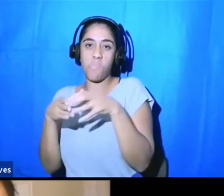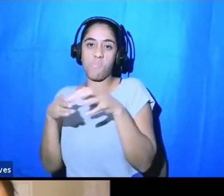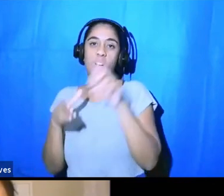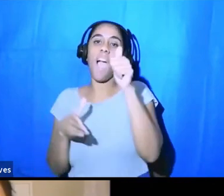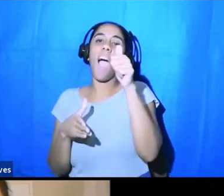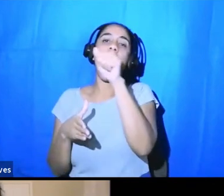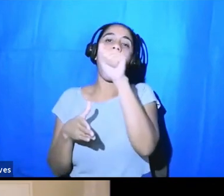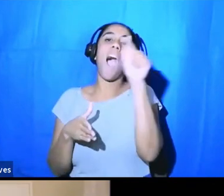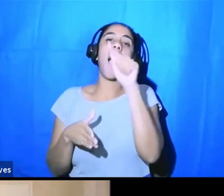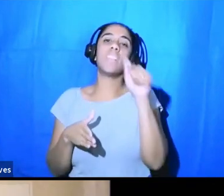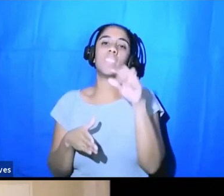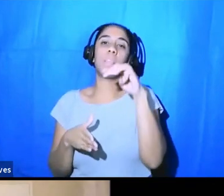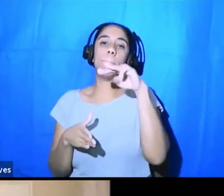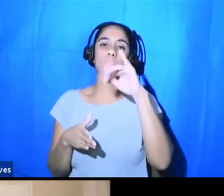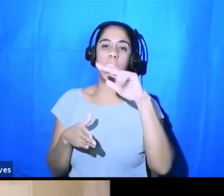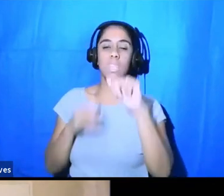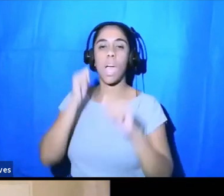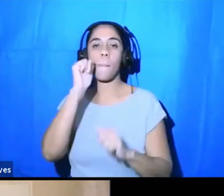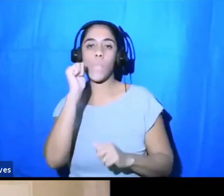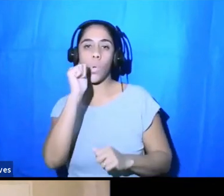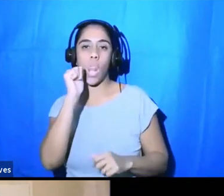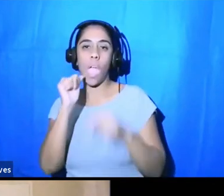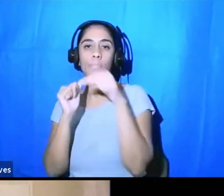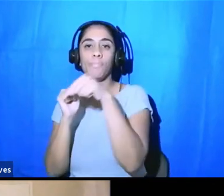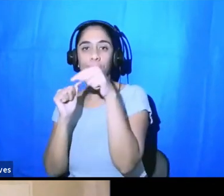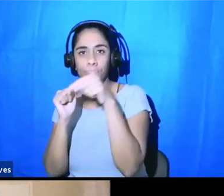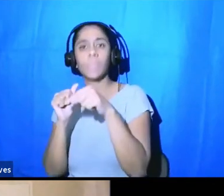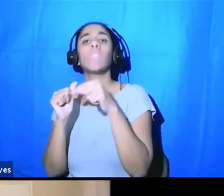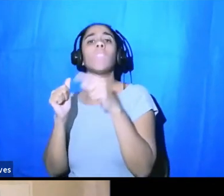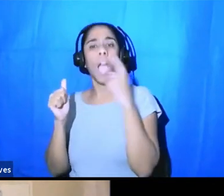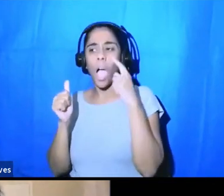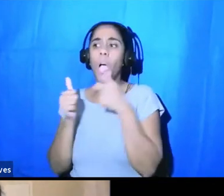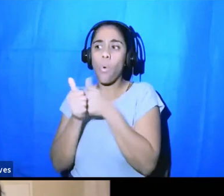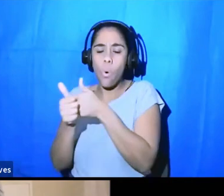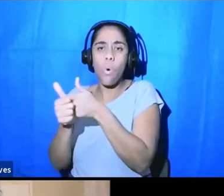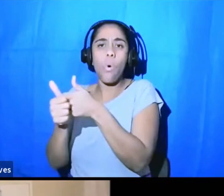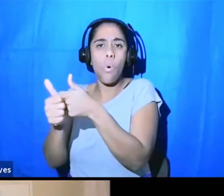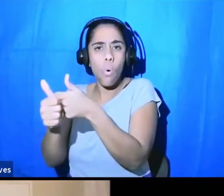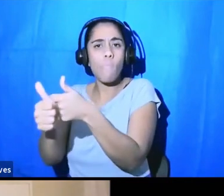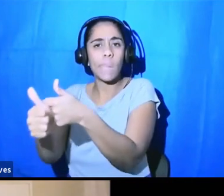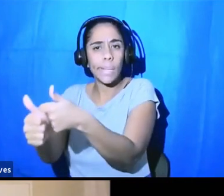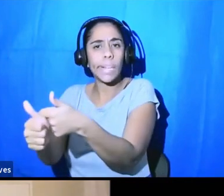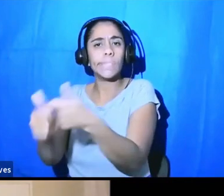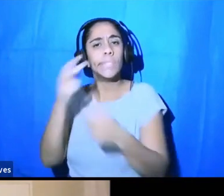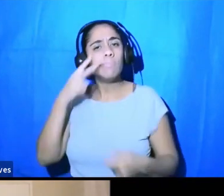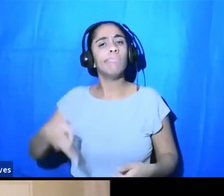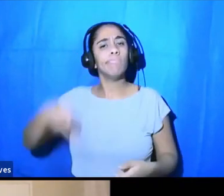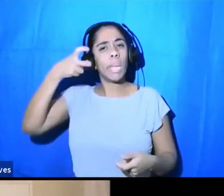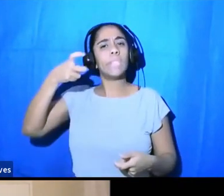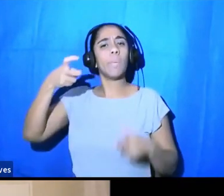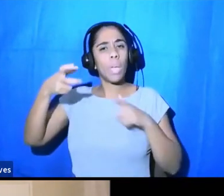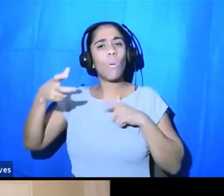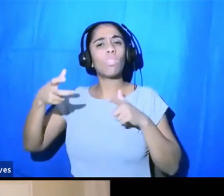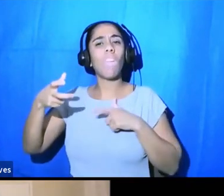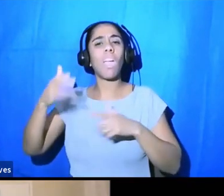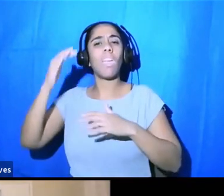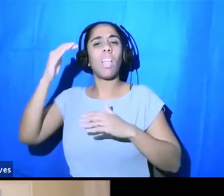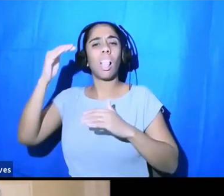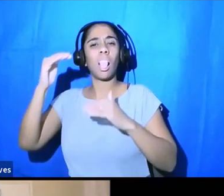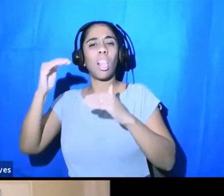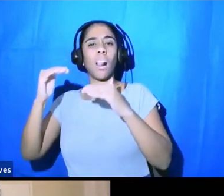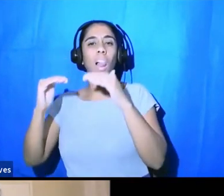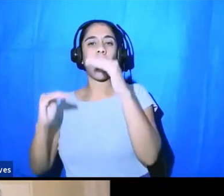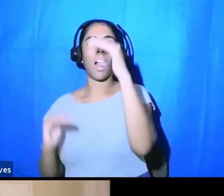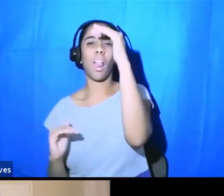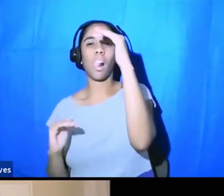grande problema de paridade de gênero na política aqui no Brasil. Mesmo a gente vai melhorando um pouquinho a cada